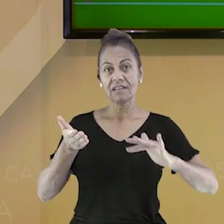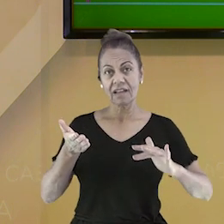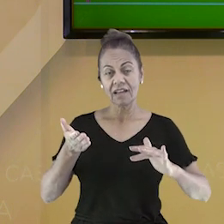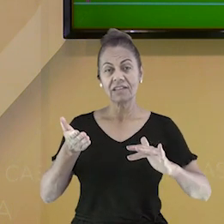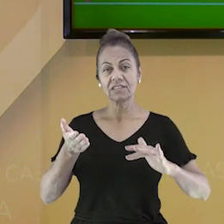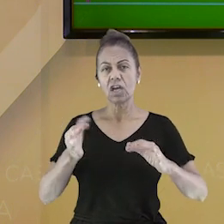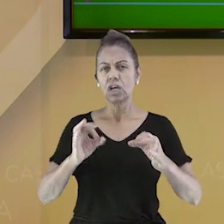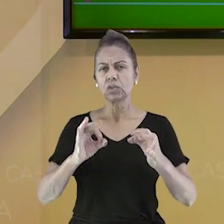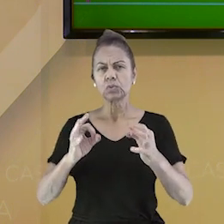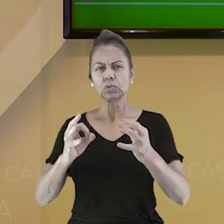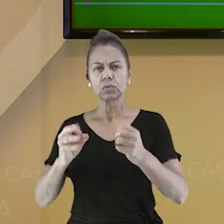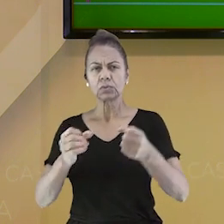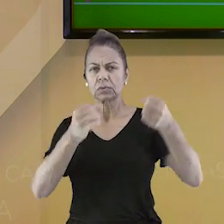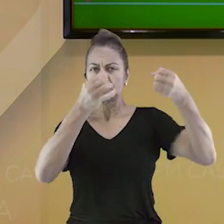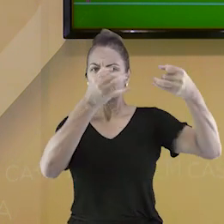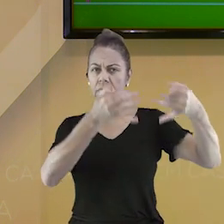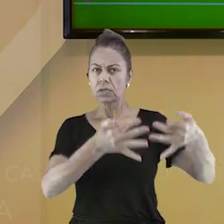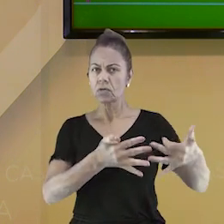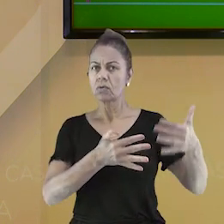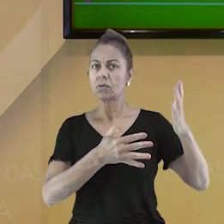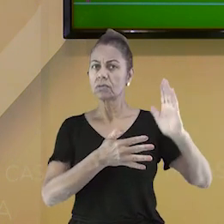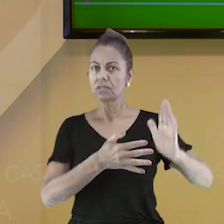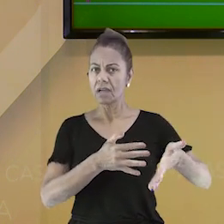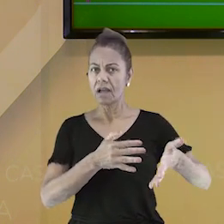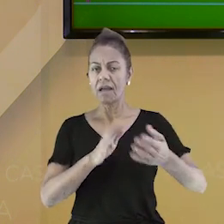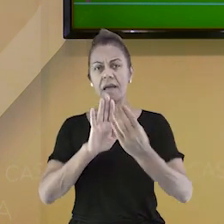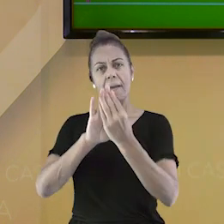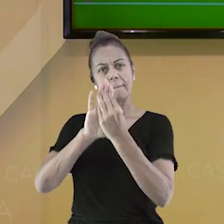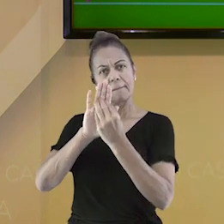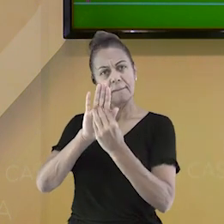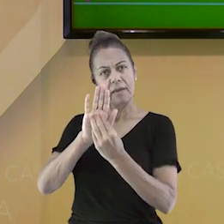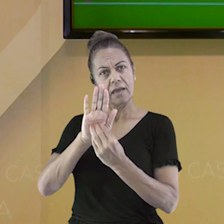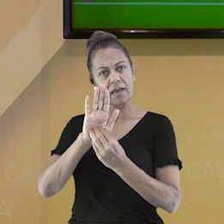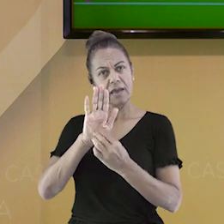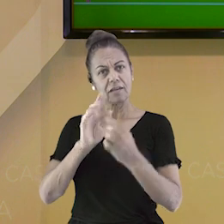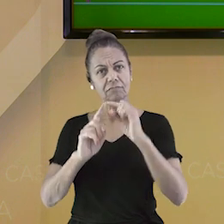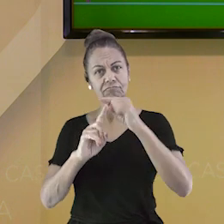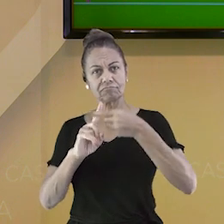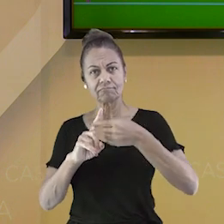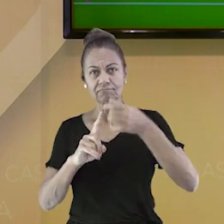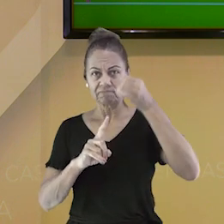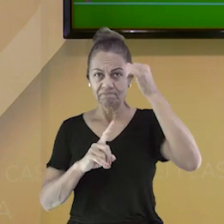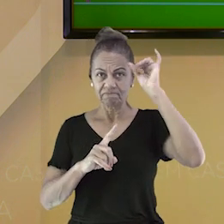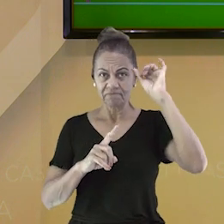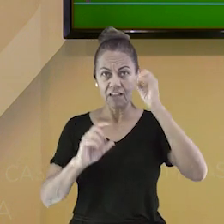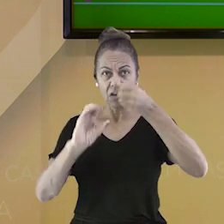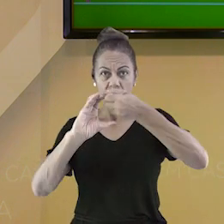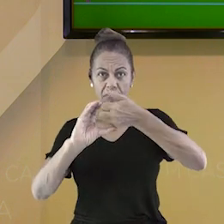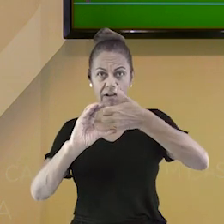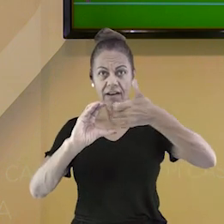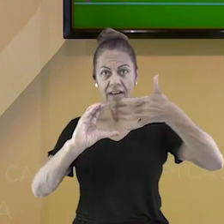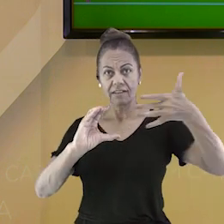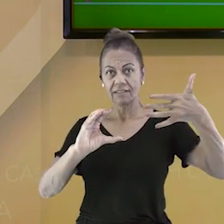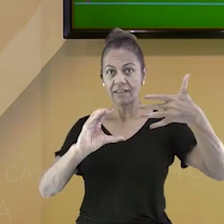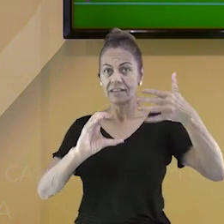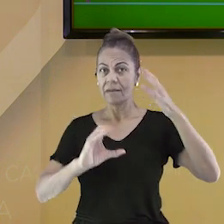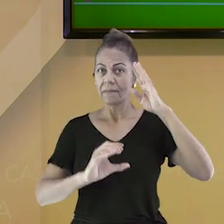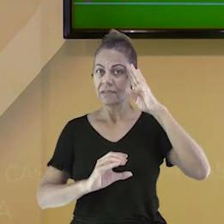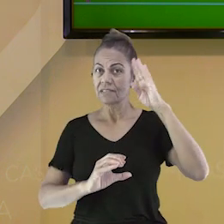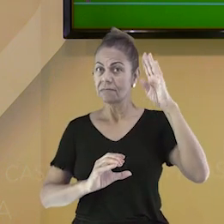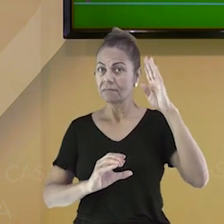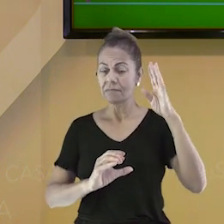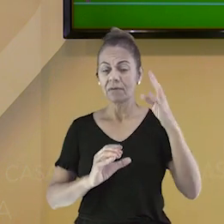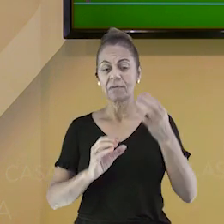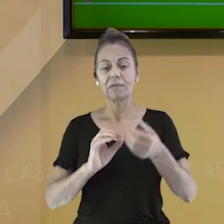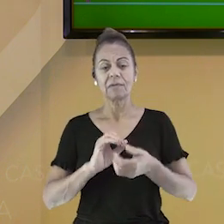aula de hoje. Nós iremos relacionar alguns métodos contraceptivos com suas características principais. Nós temos aqui